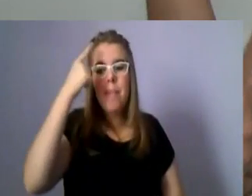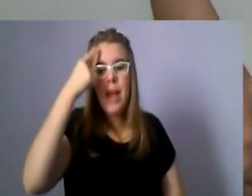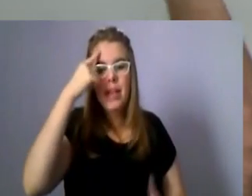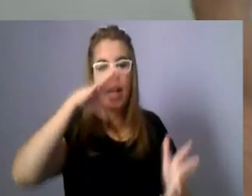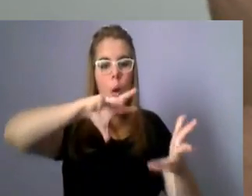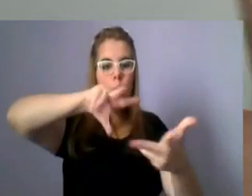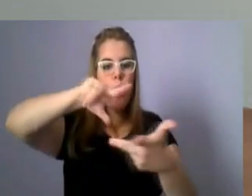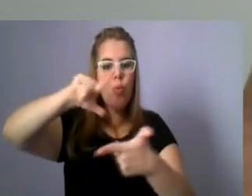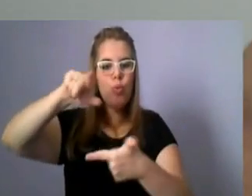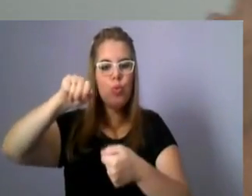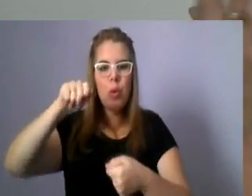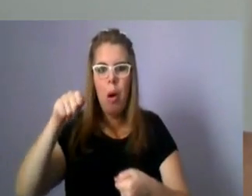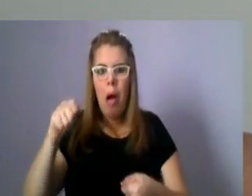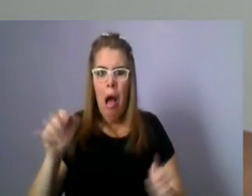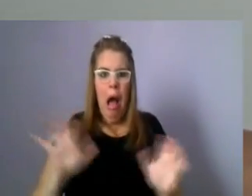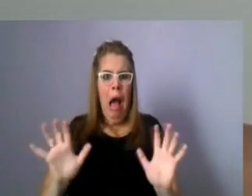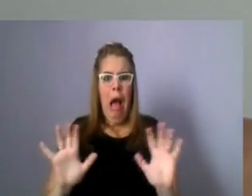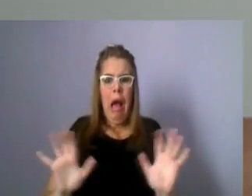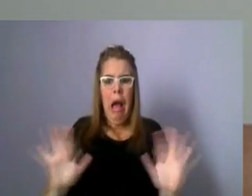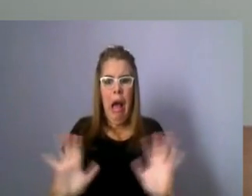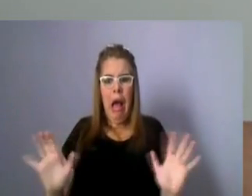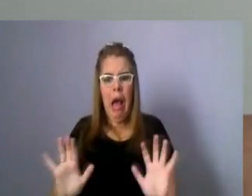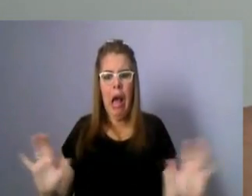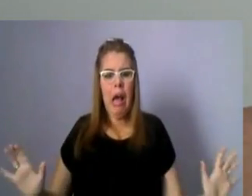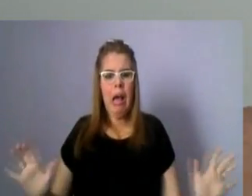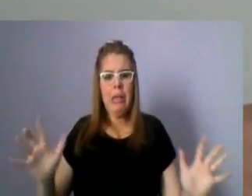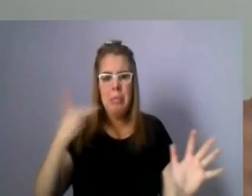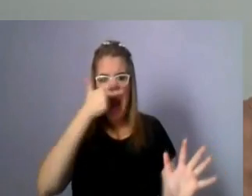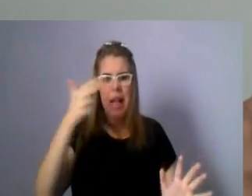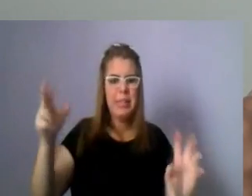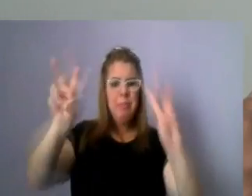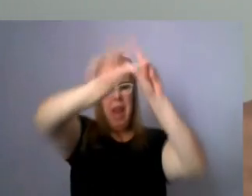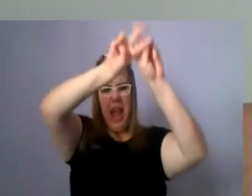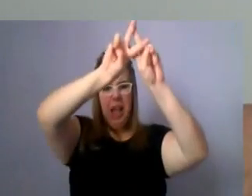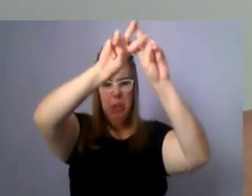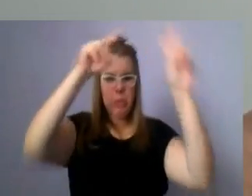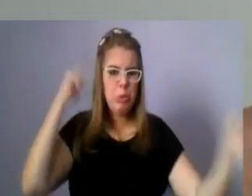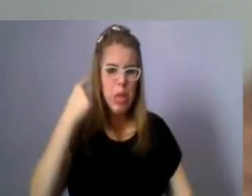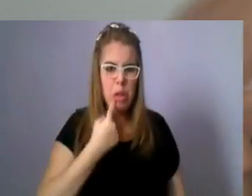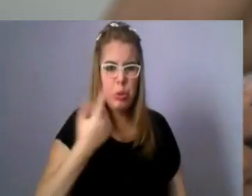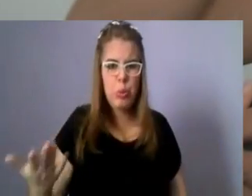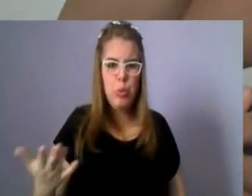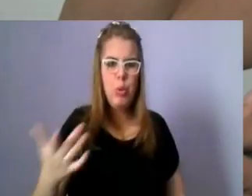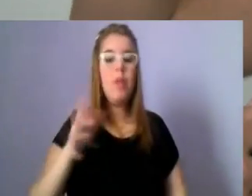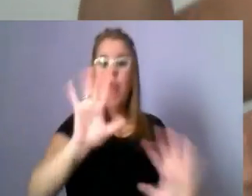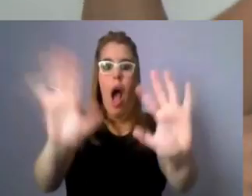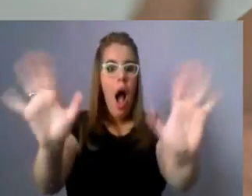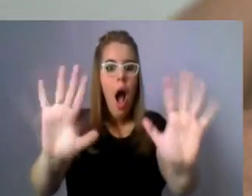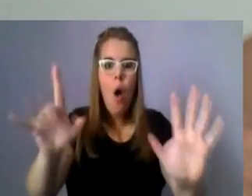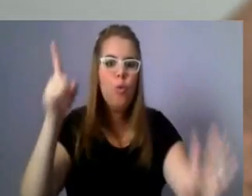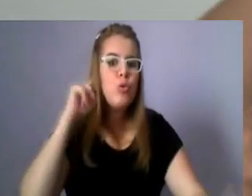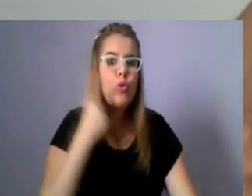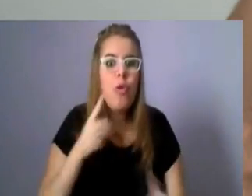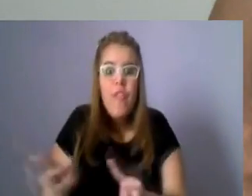pensa que é um mundo terrível, né? É como se fosse uma prisão. Não, porque tem o visual,